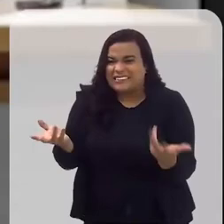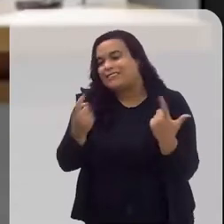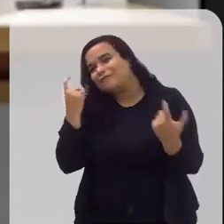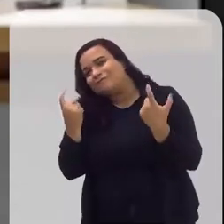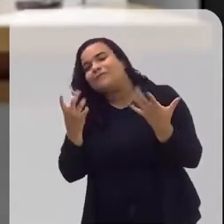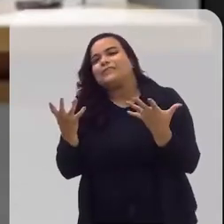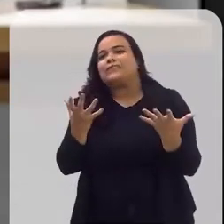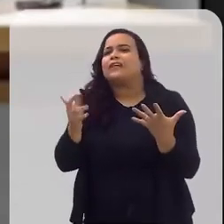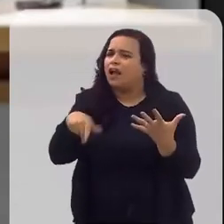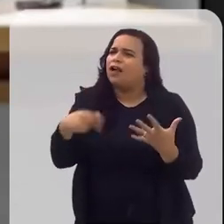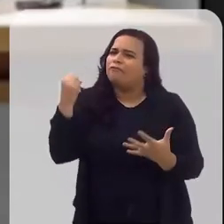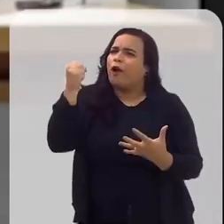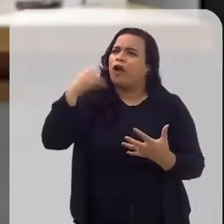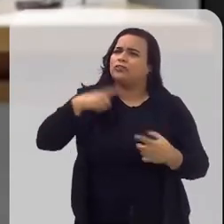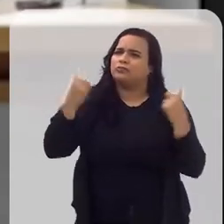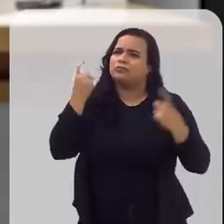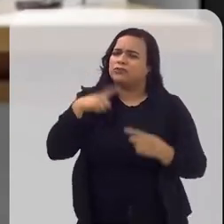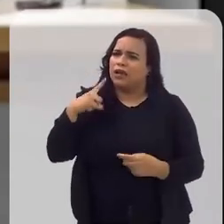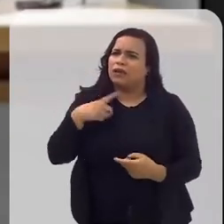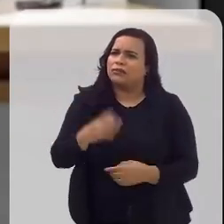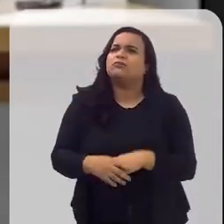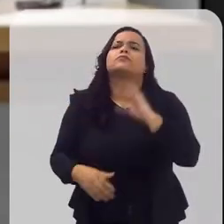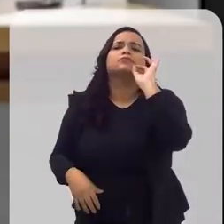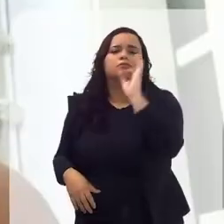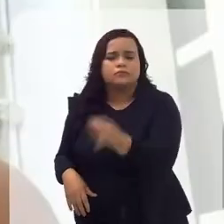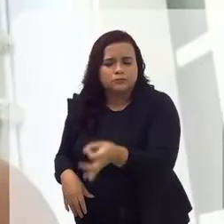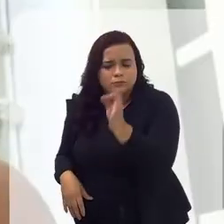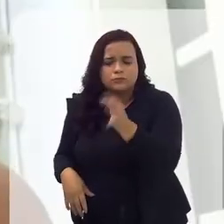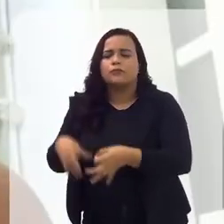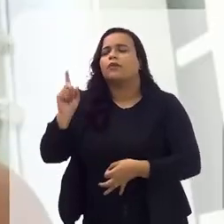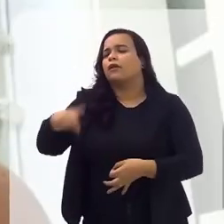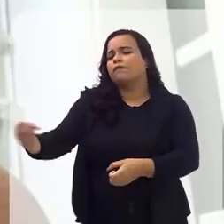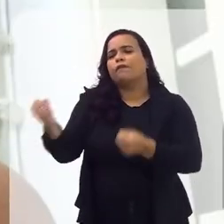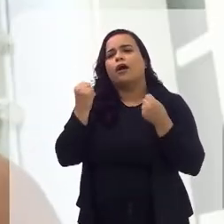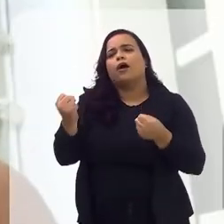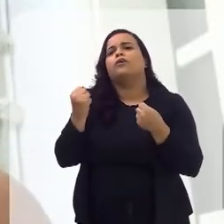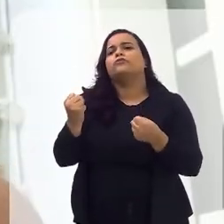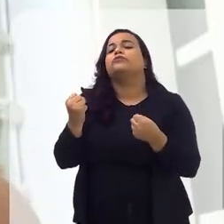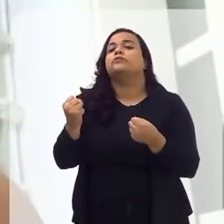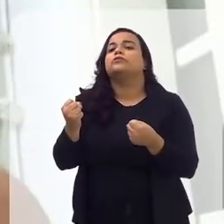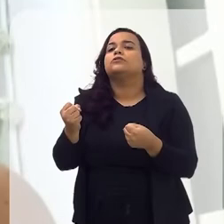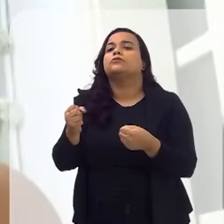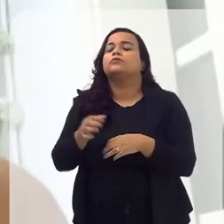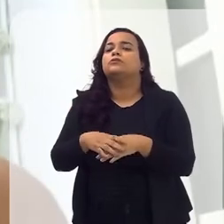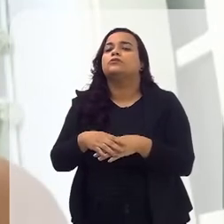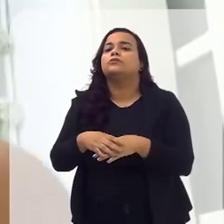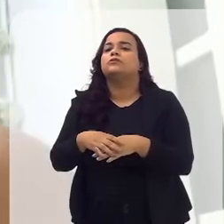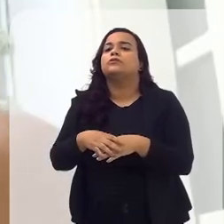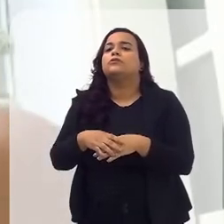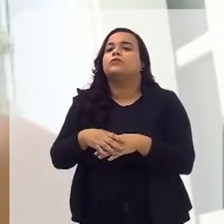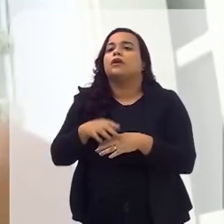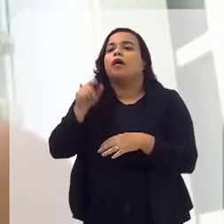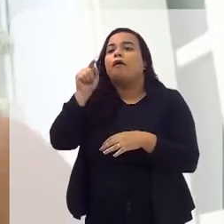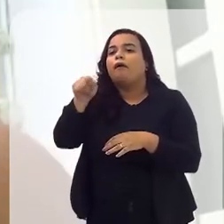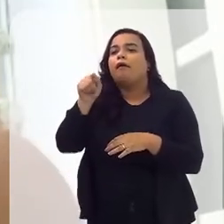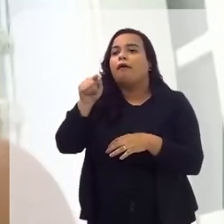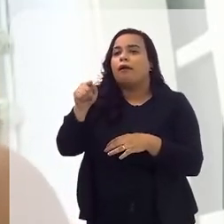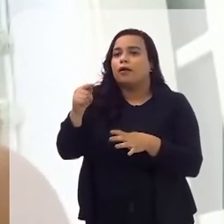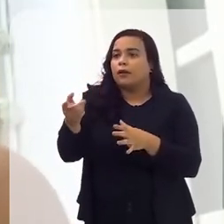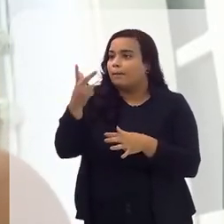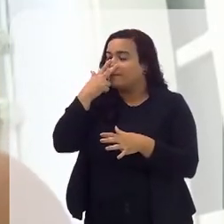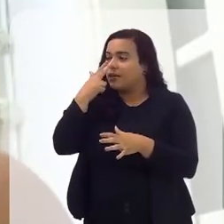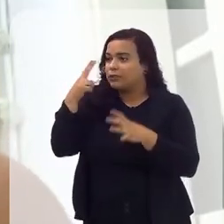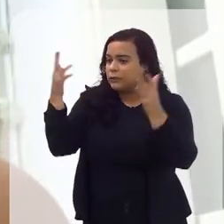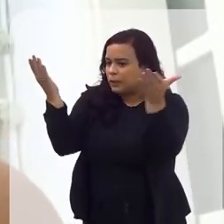assim, é muito forte. claro, é forte, assim, o seio ela compõe o